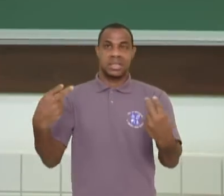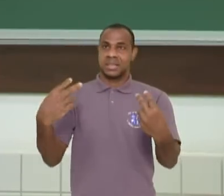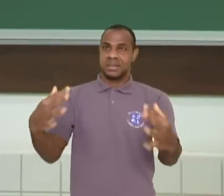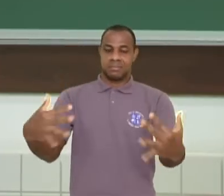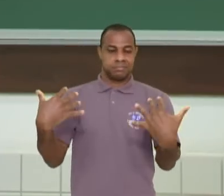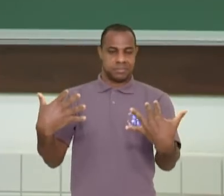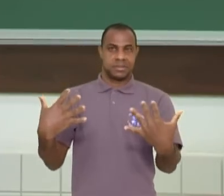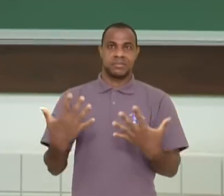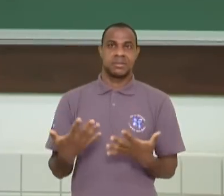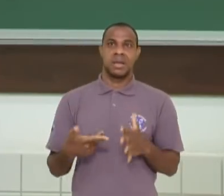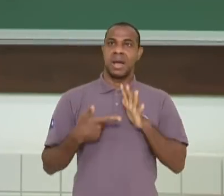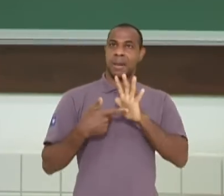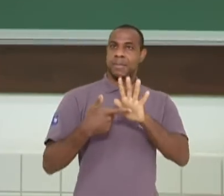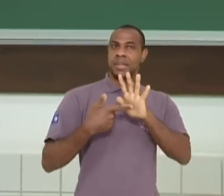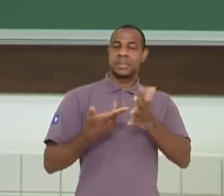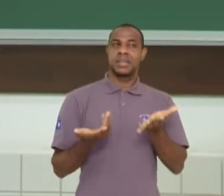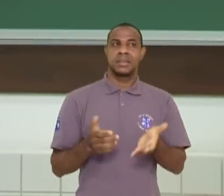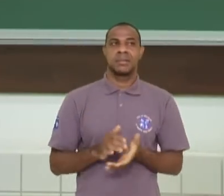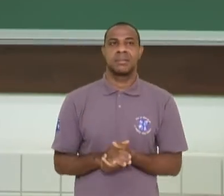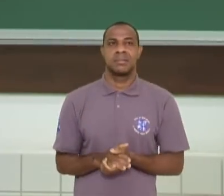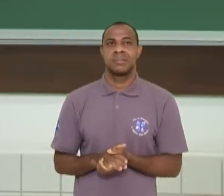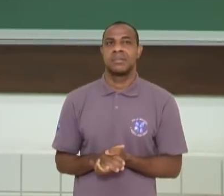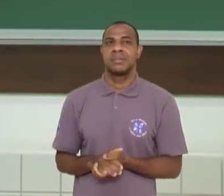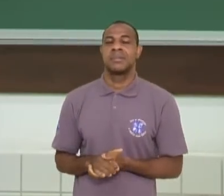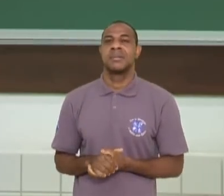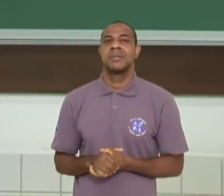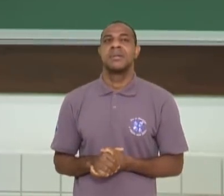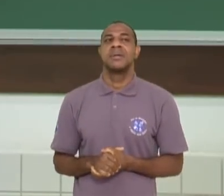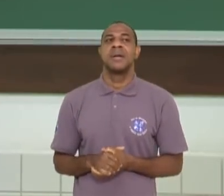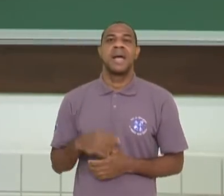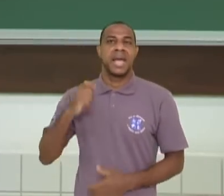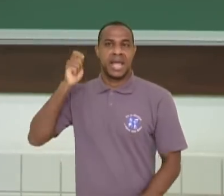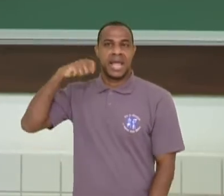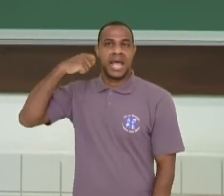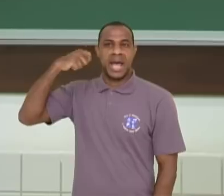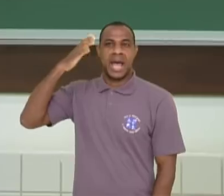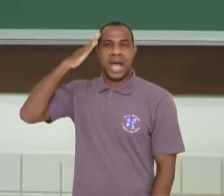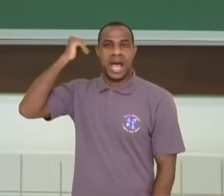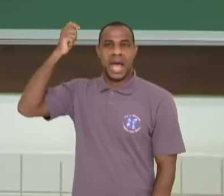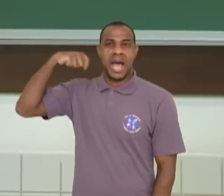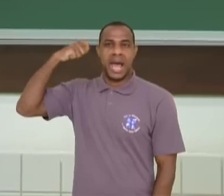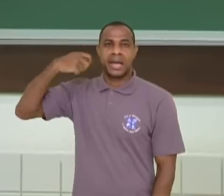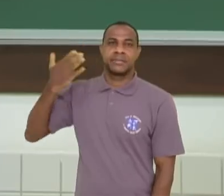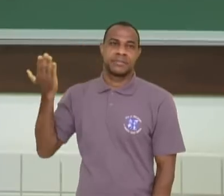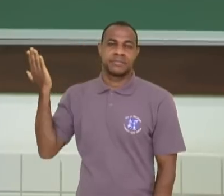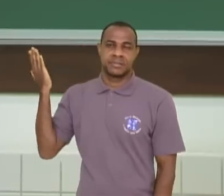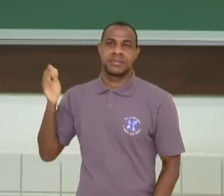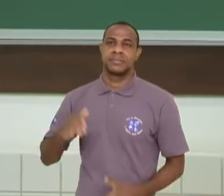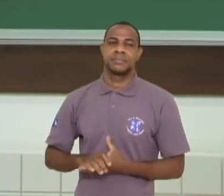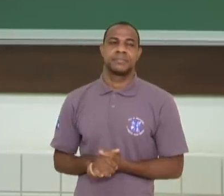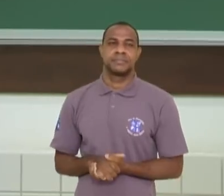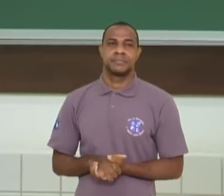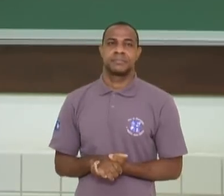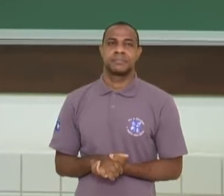aquela apresentação, se for de apresentação artística, né? Principalmente na apresentação artística nós